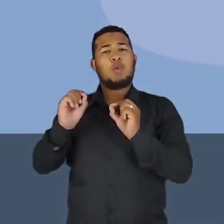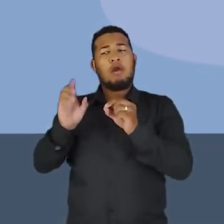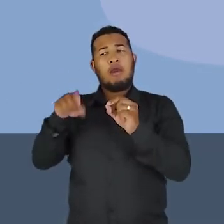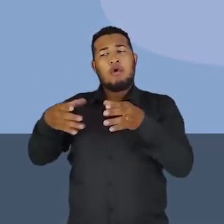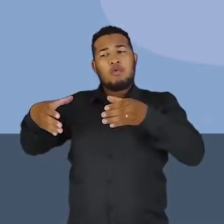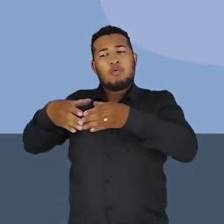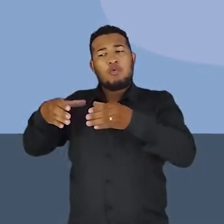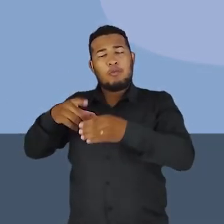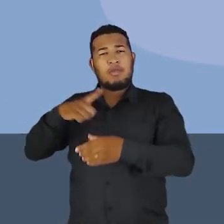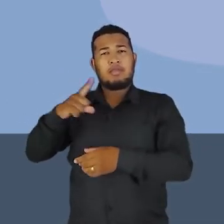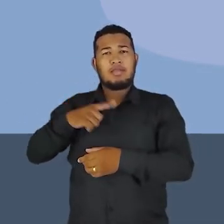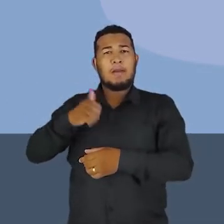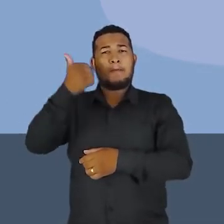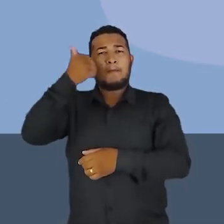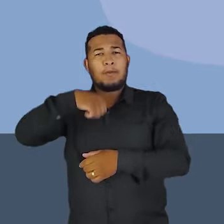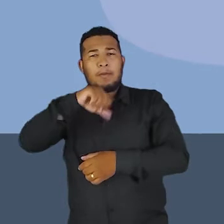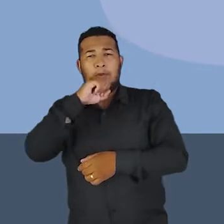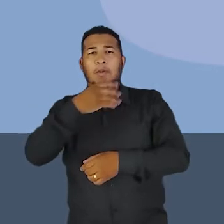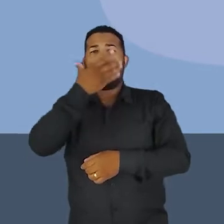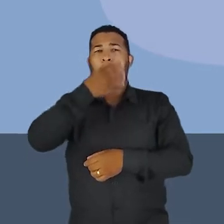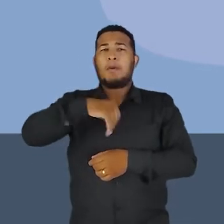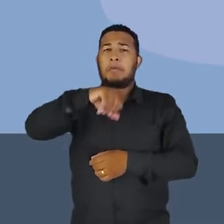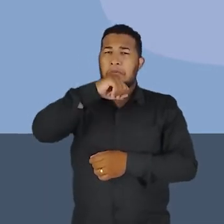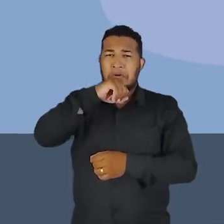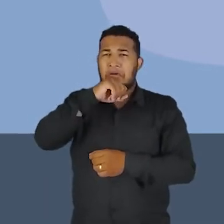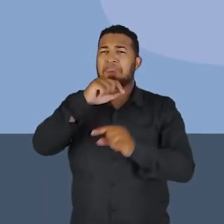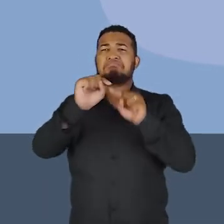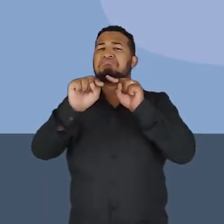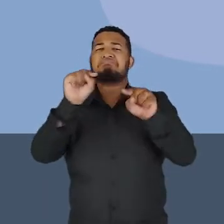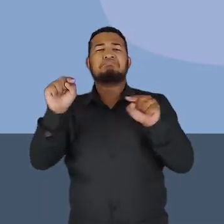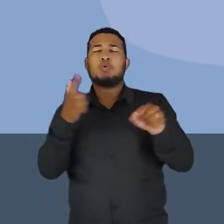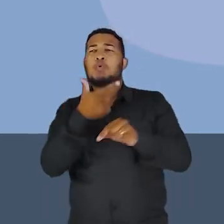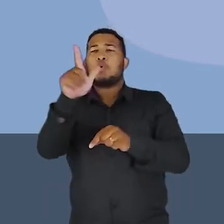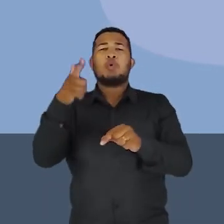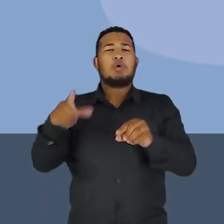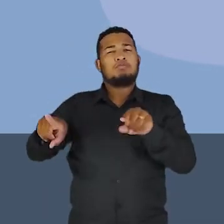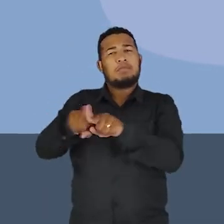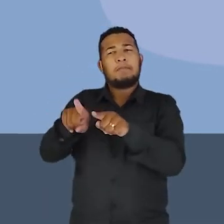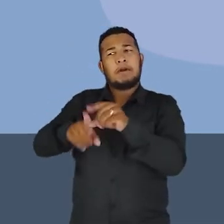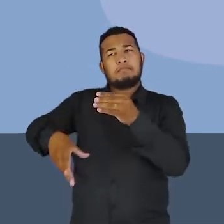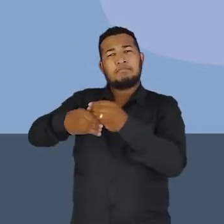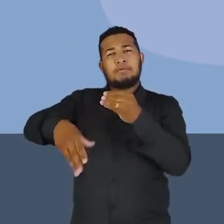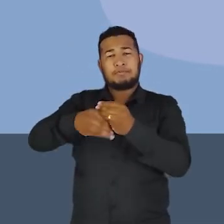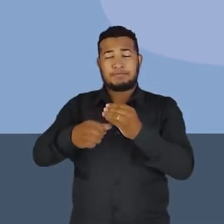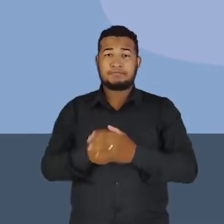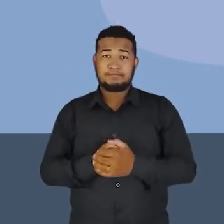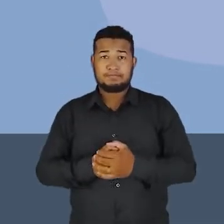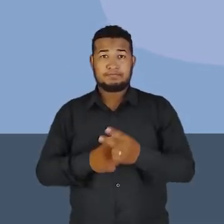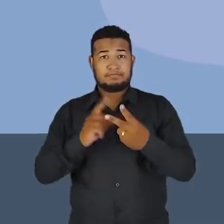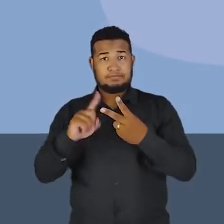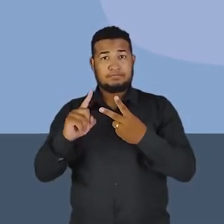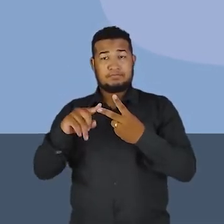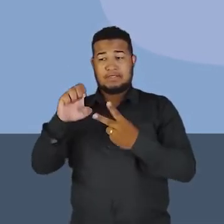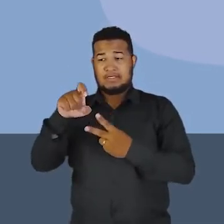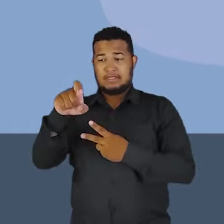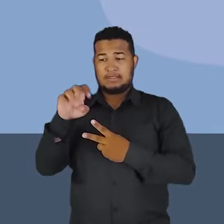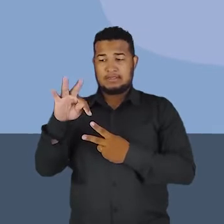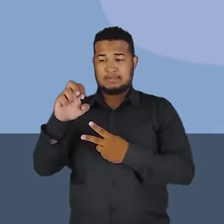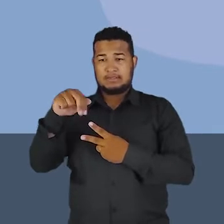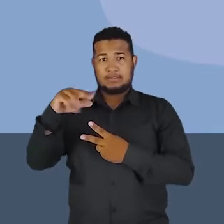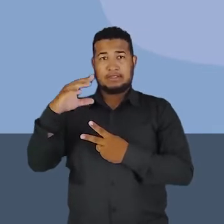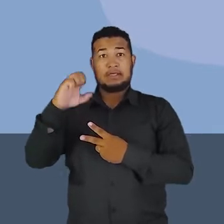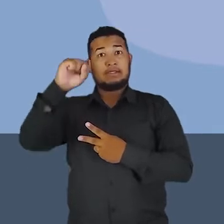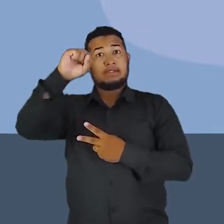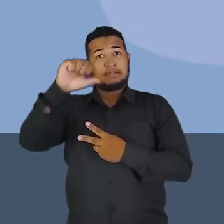ou qualquer deles e seus descendentes. Família extensa. Aquela que se